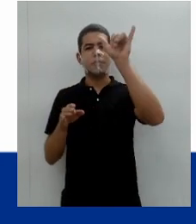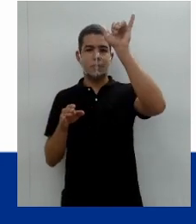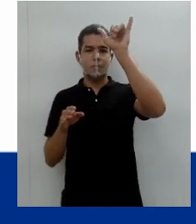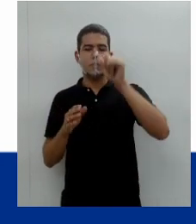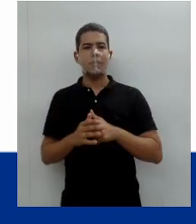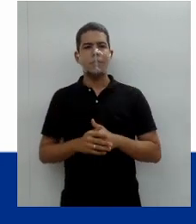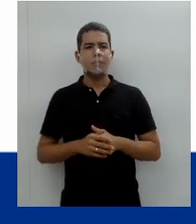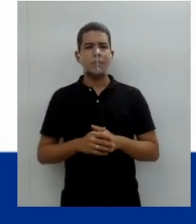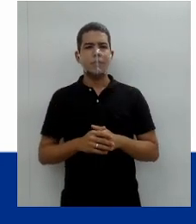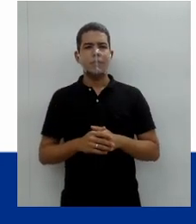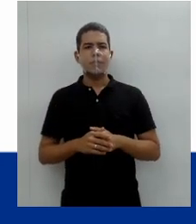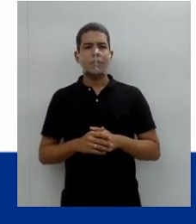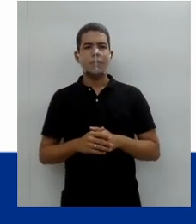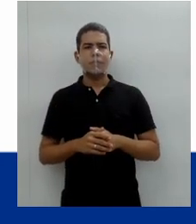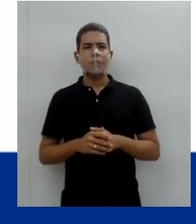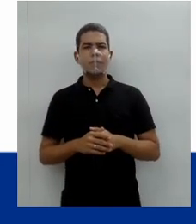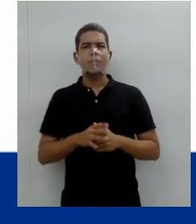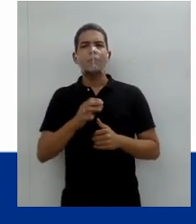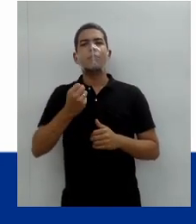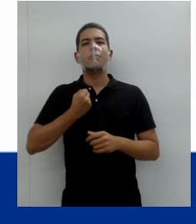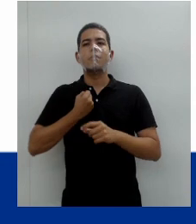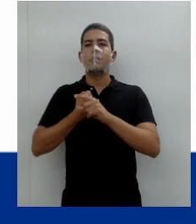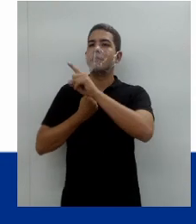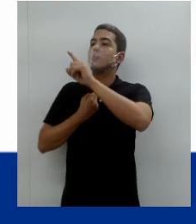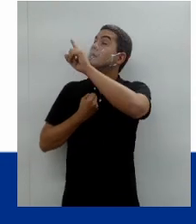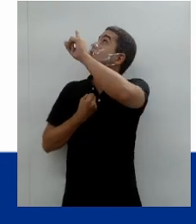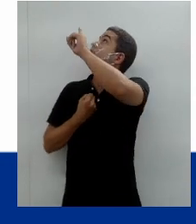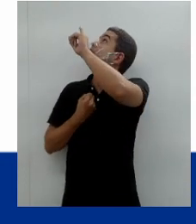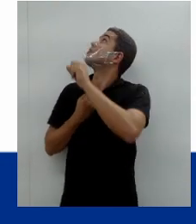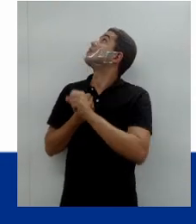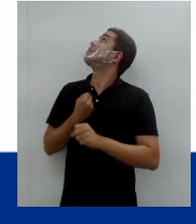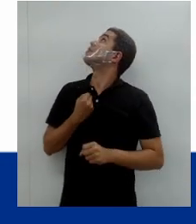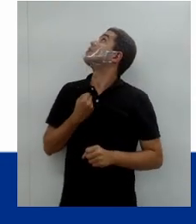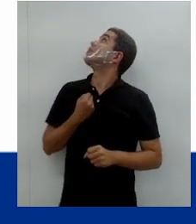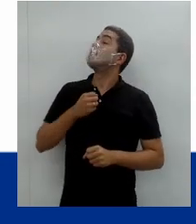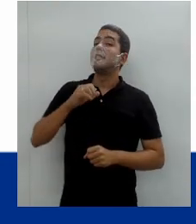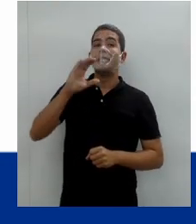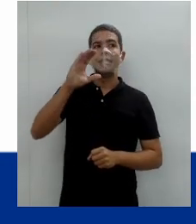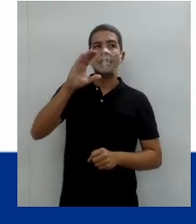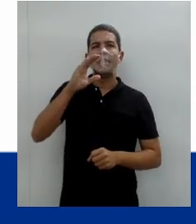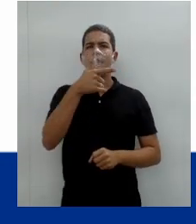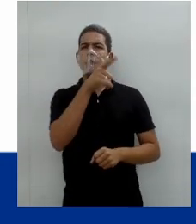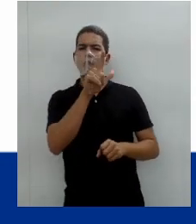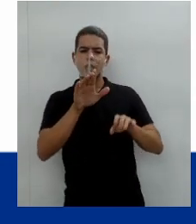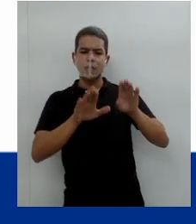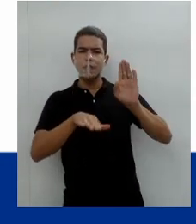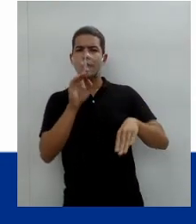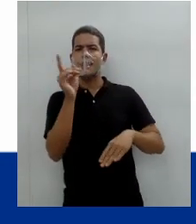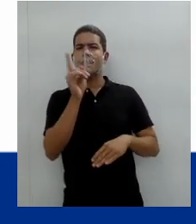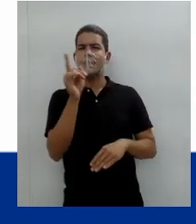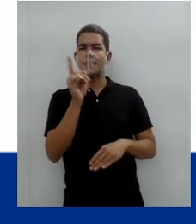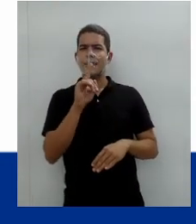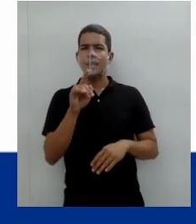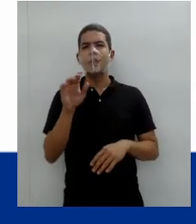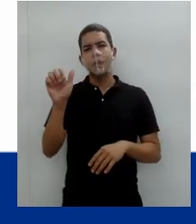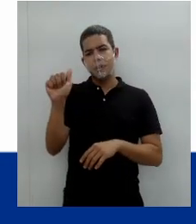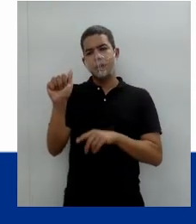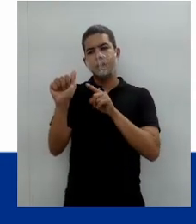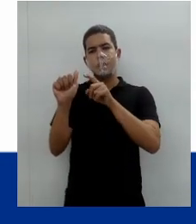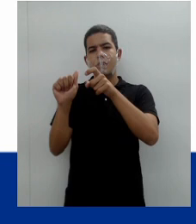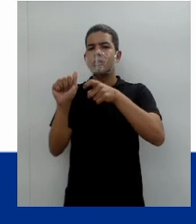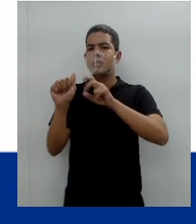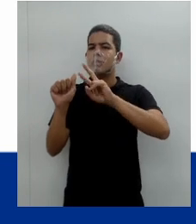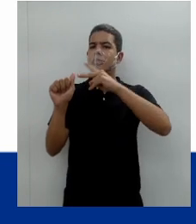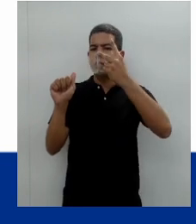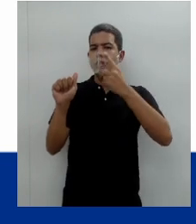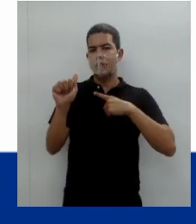pessoal, presta atenção, o número que vier aqui sozinho, sem variável, olha, o coeficiente A tem variável x